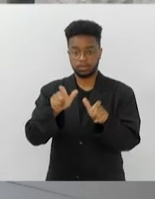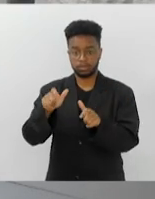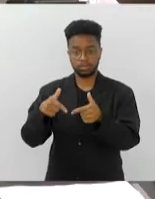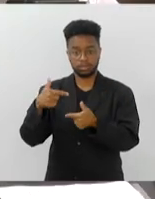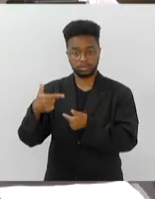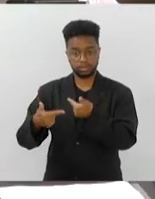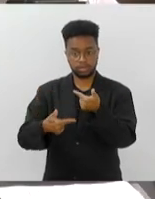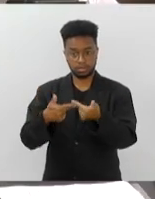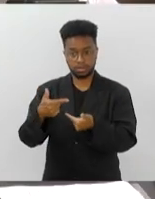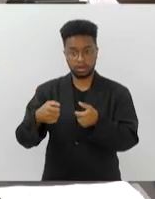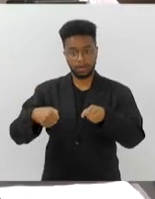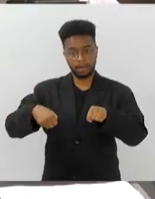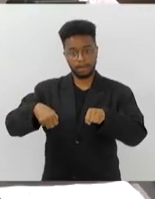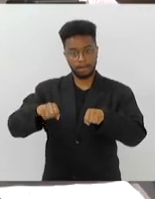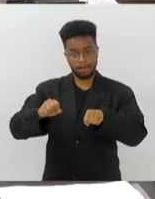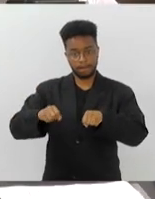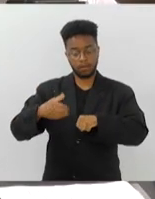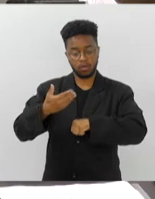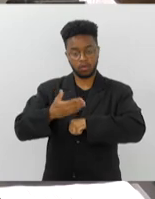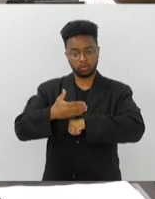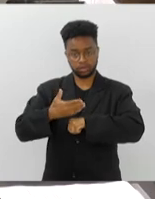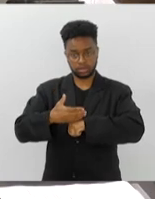conhecidos como mototaxistas